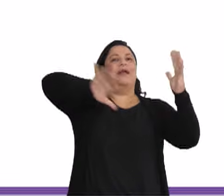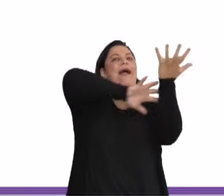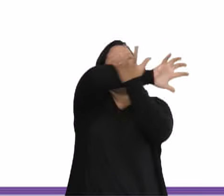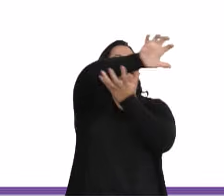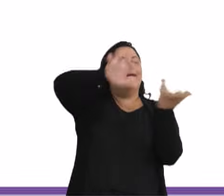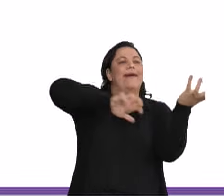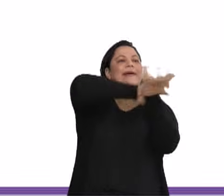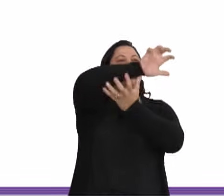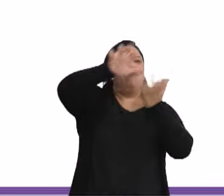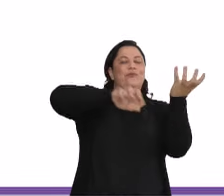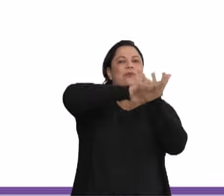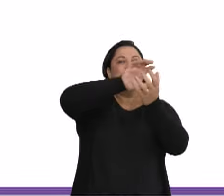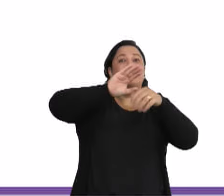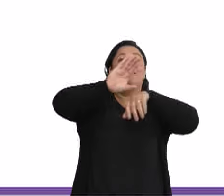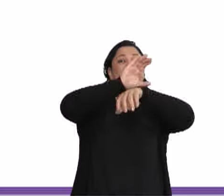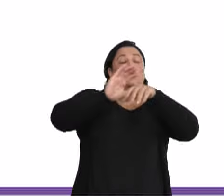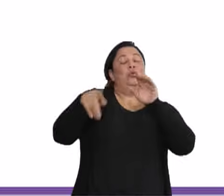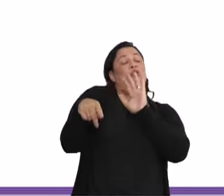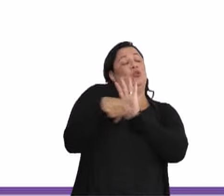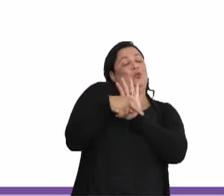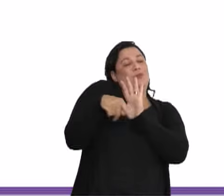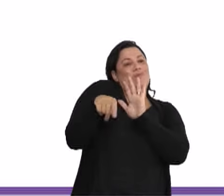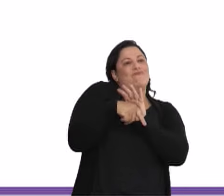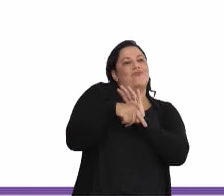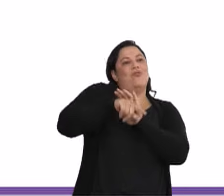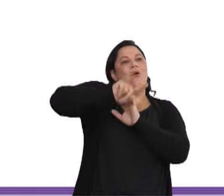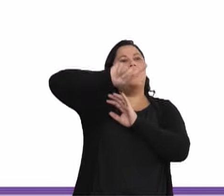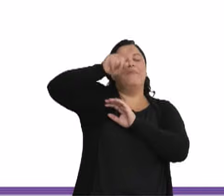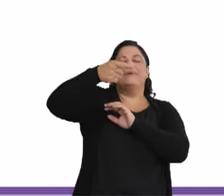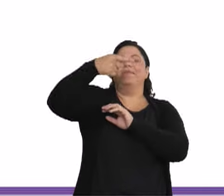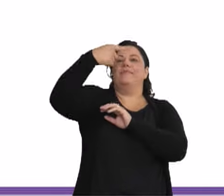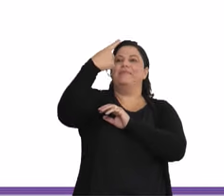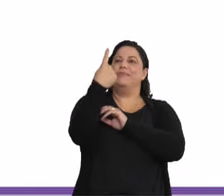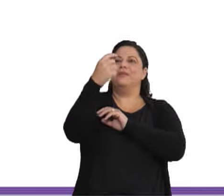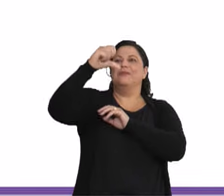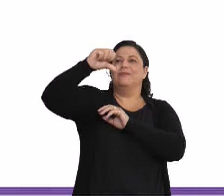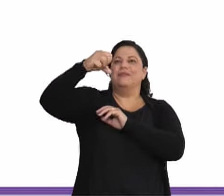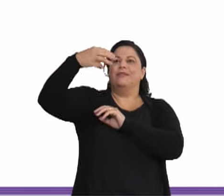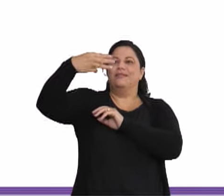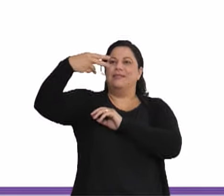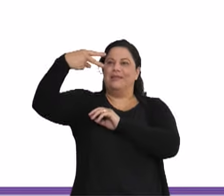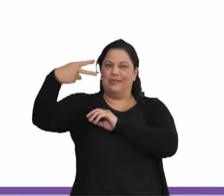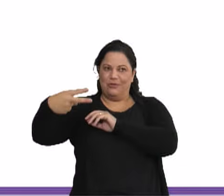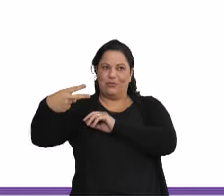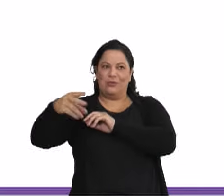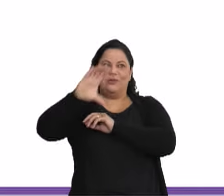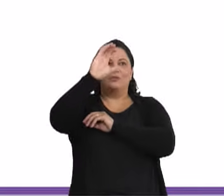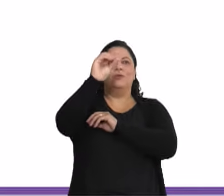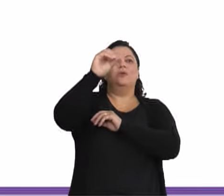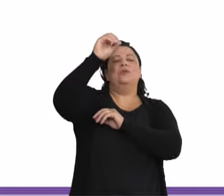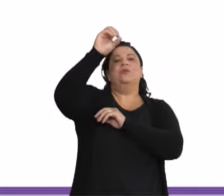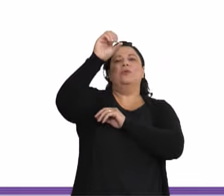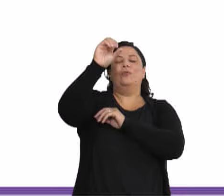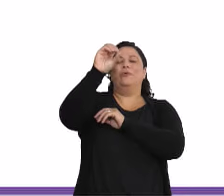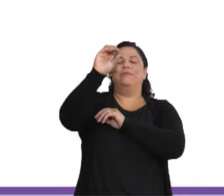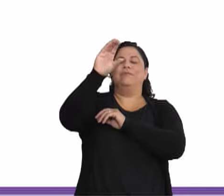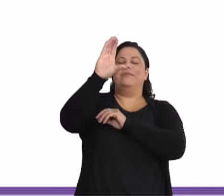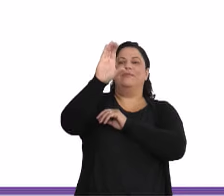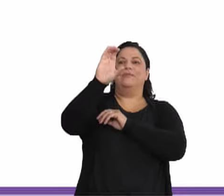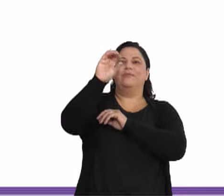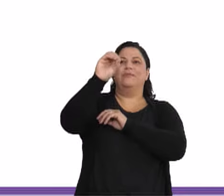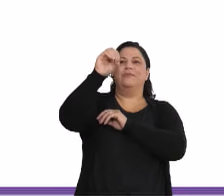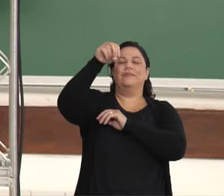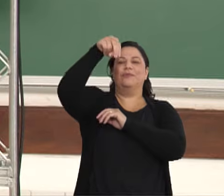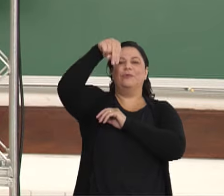era contra a nomeação do interventor João Alberto. O João Alberto era um tenente, lá do movimento tenentista, e ele era